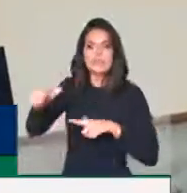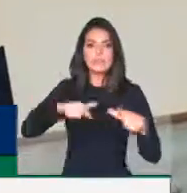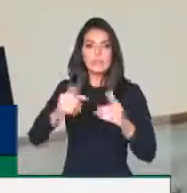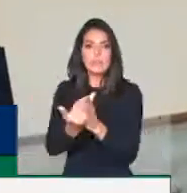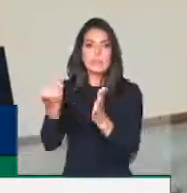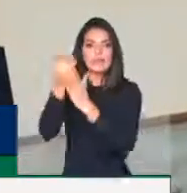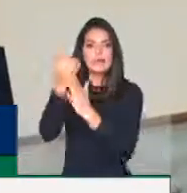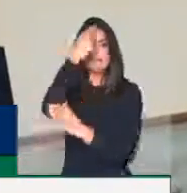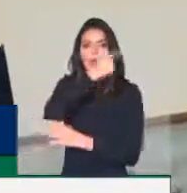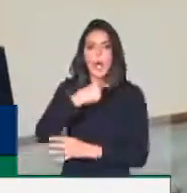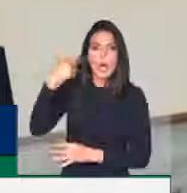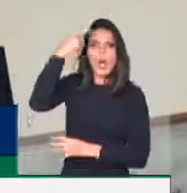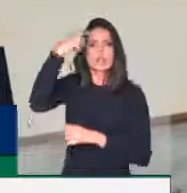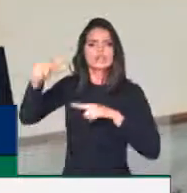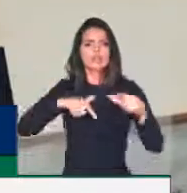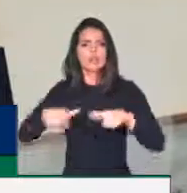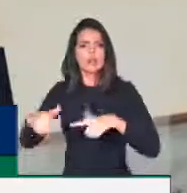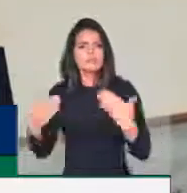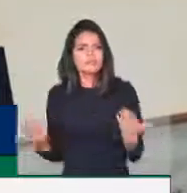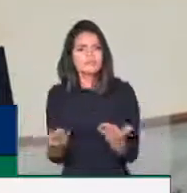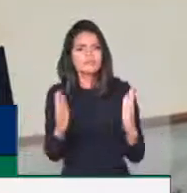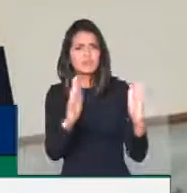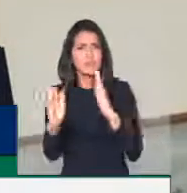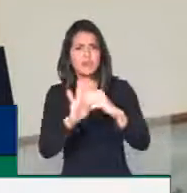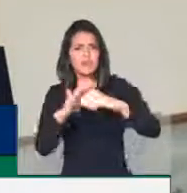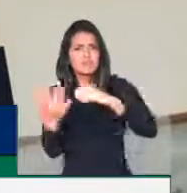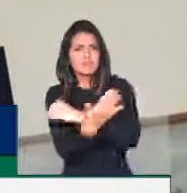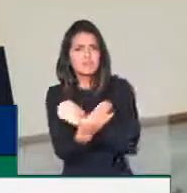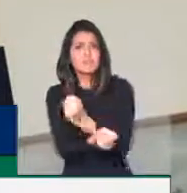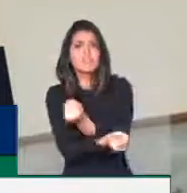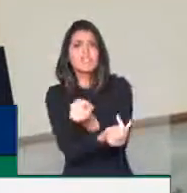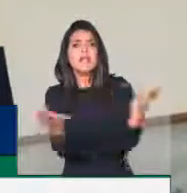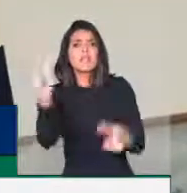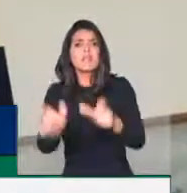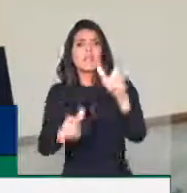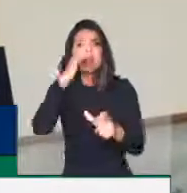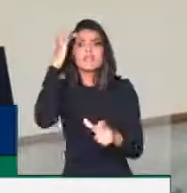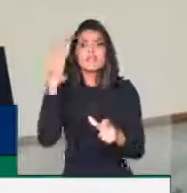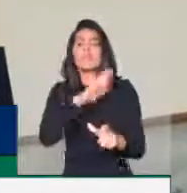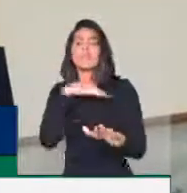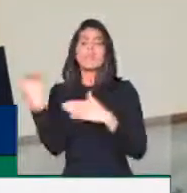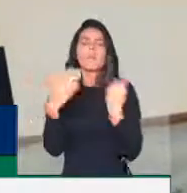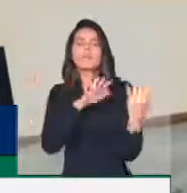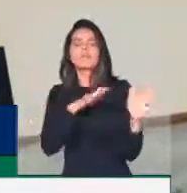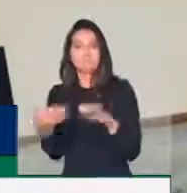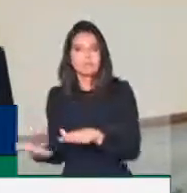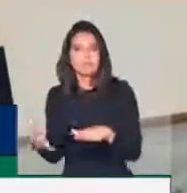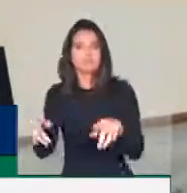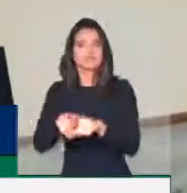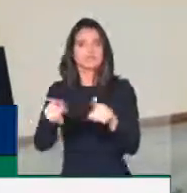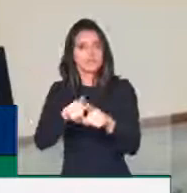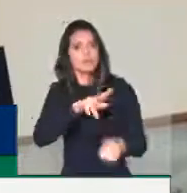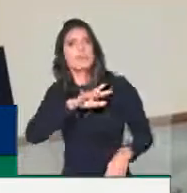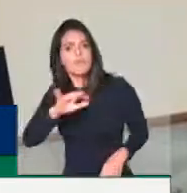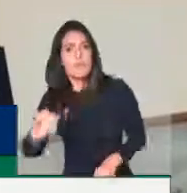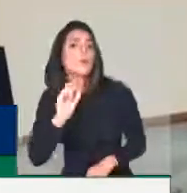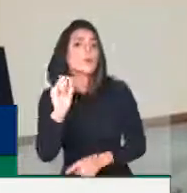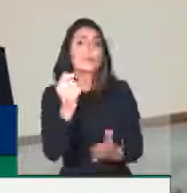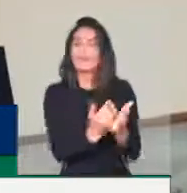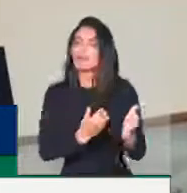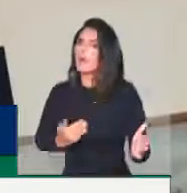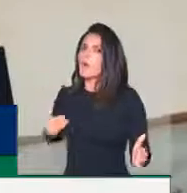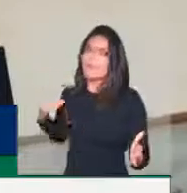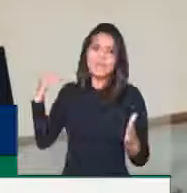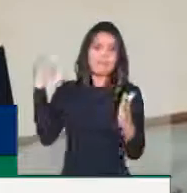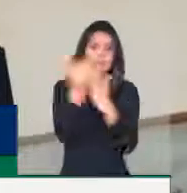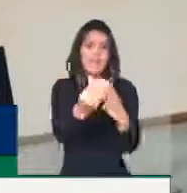de trabalho. No momento de uma pandemia que vai levar milhares e milhares de brasileiros à morte, e mais do que isso, vai